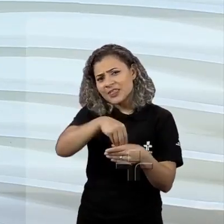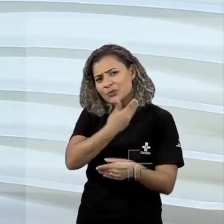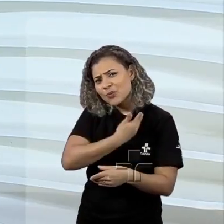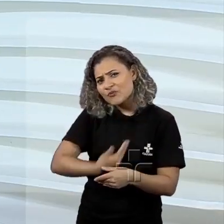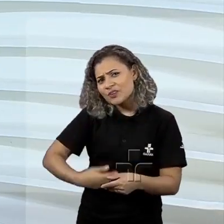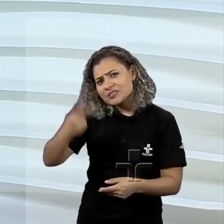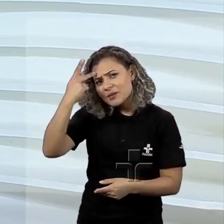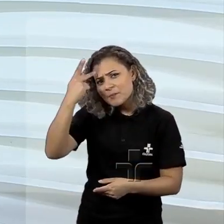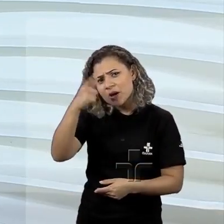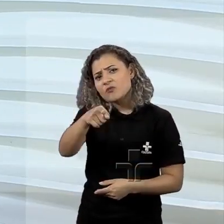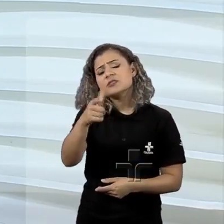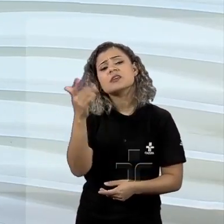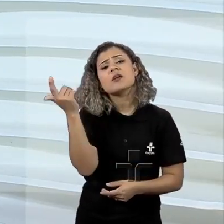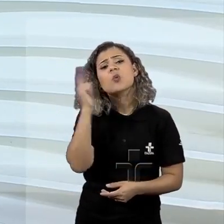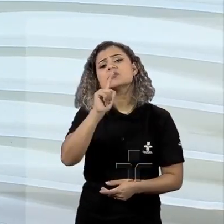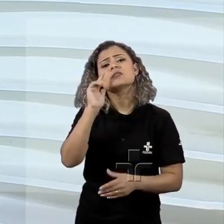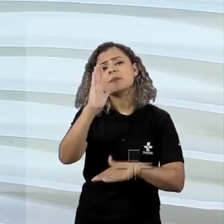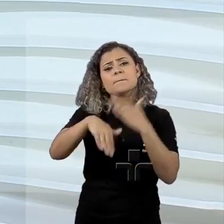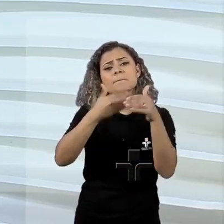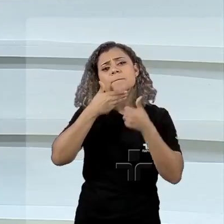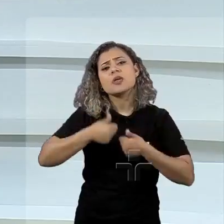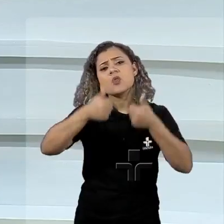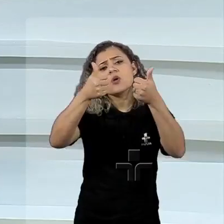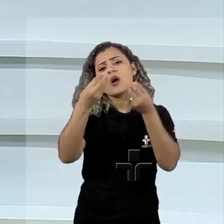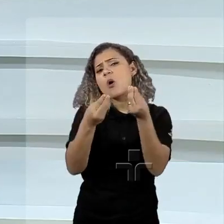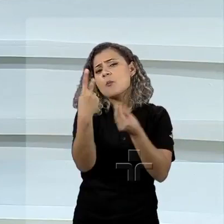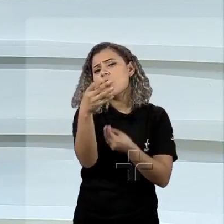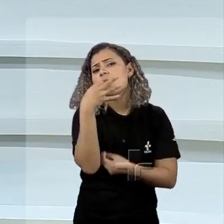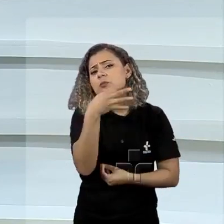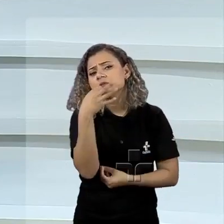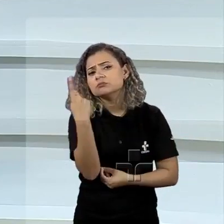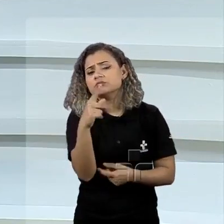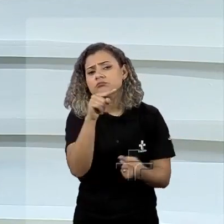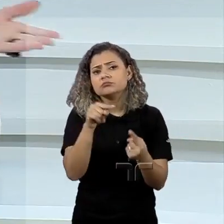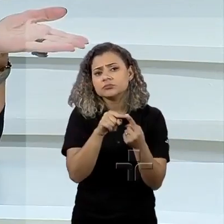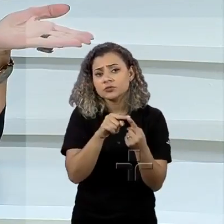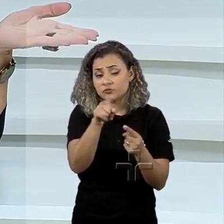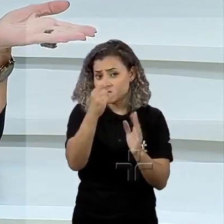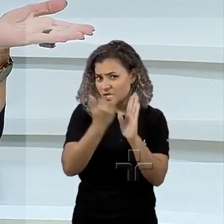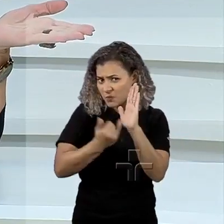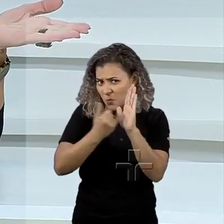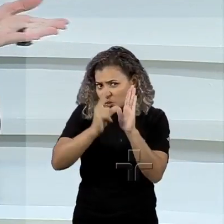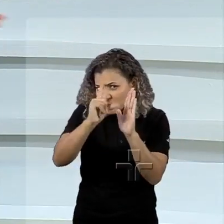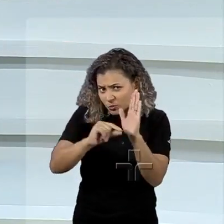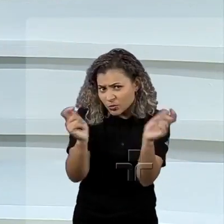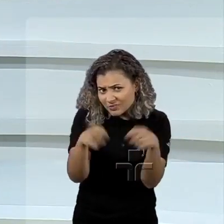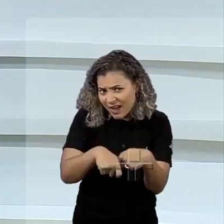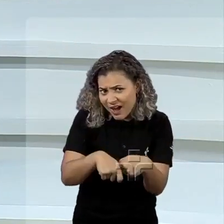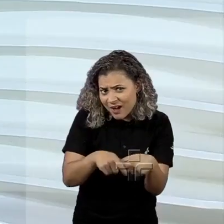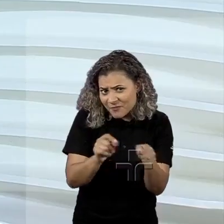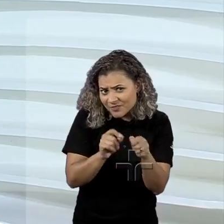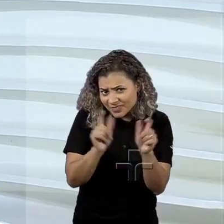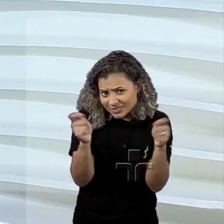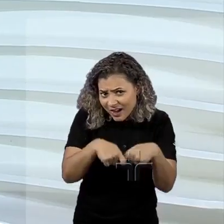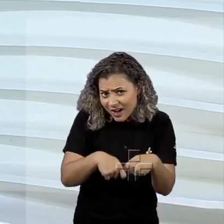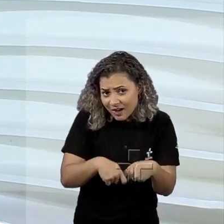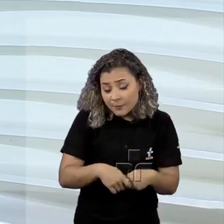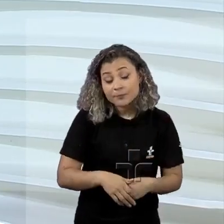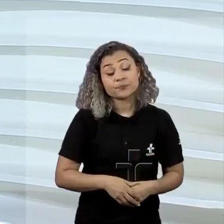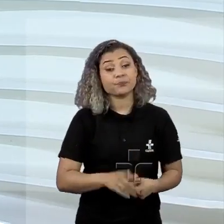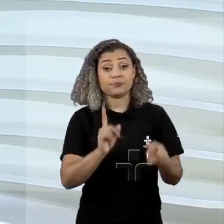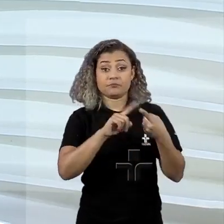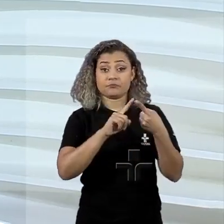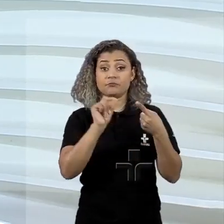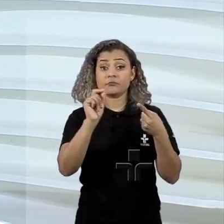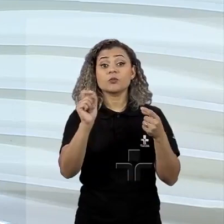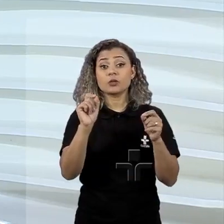fazer para melhorar essa situação? Além dessa... E, além de tudo, o senhor está falando em reduzir impostos. Vai dar para fazer nessa situação? Tá. Primeiro, vamos reduzir o